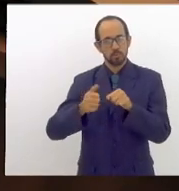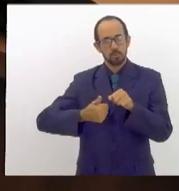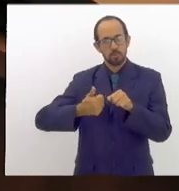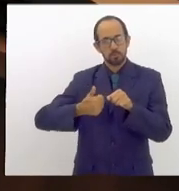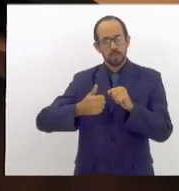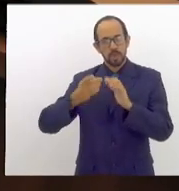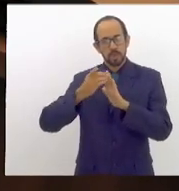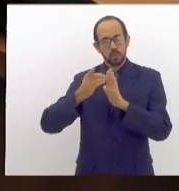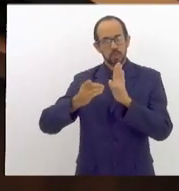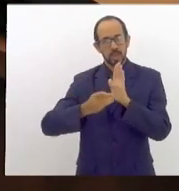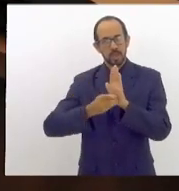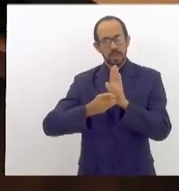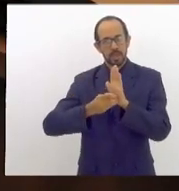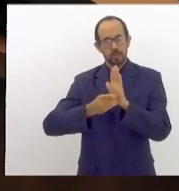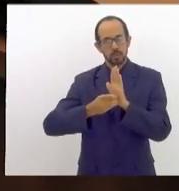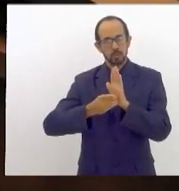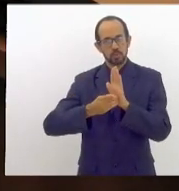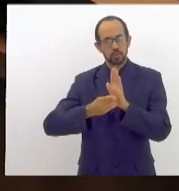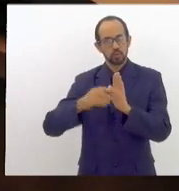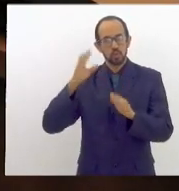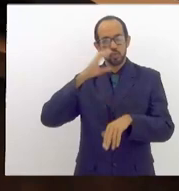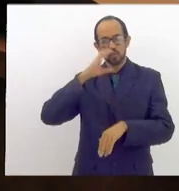no Brasil